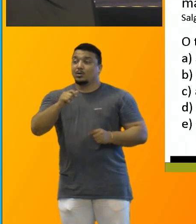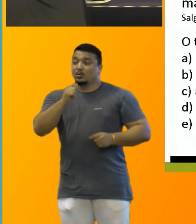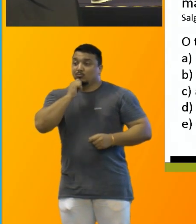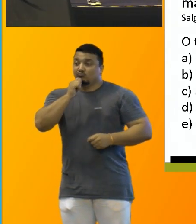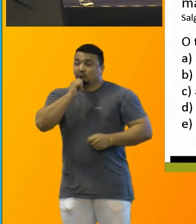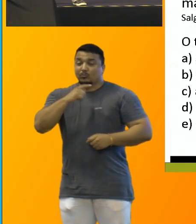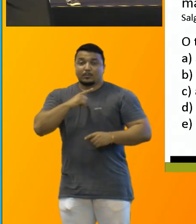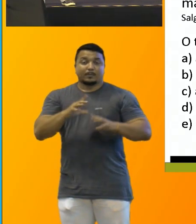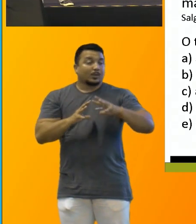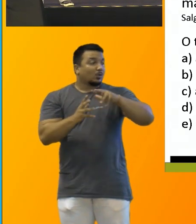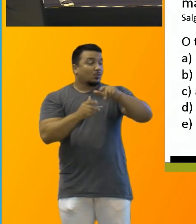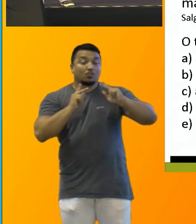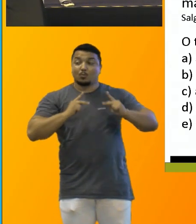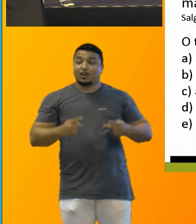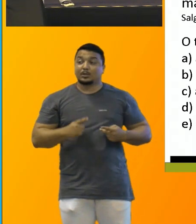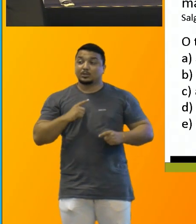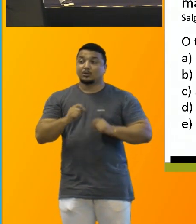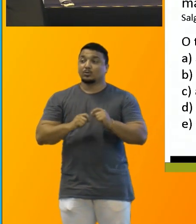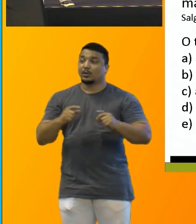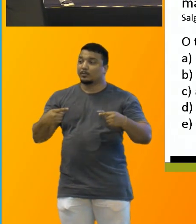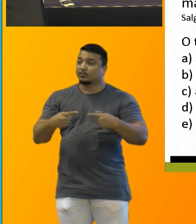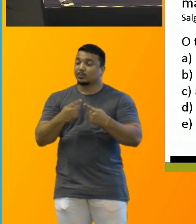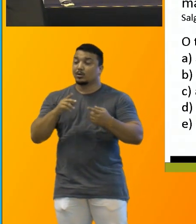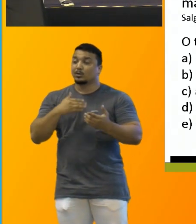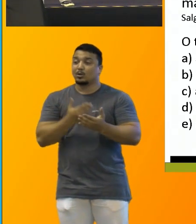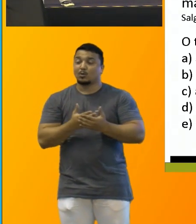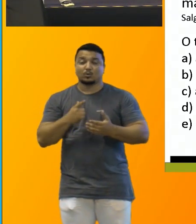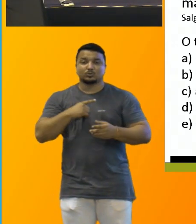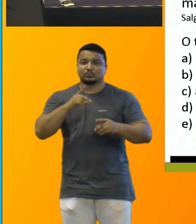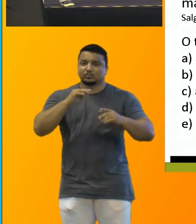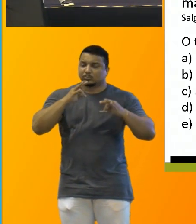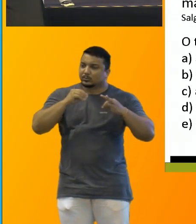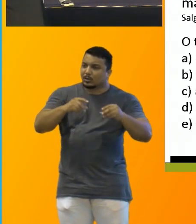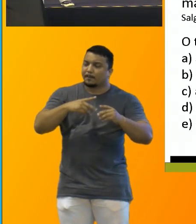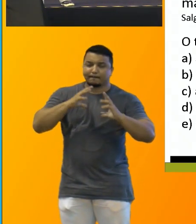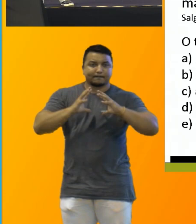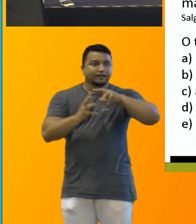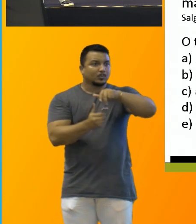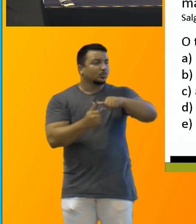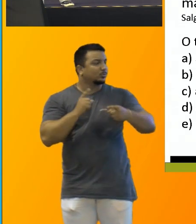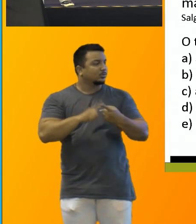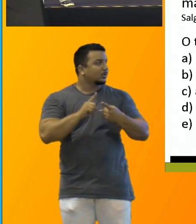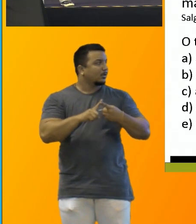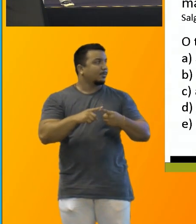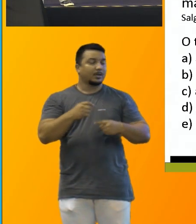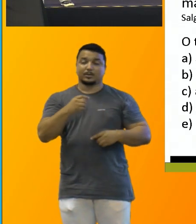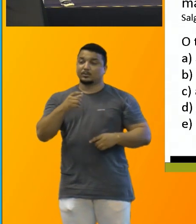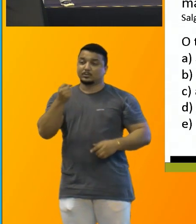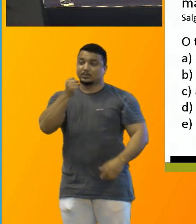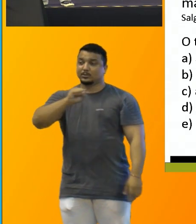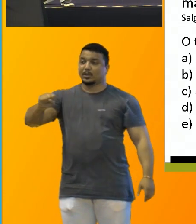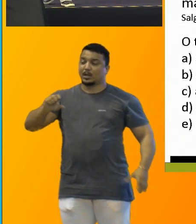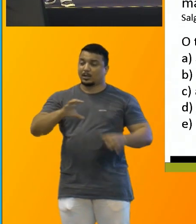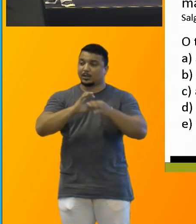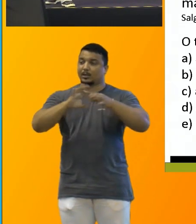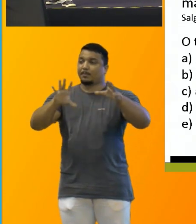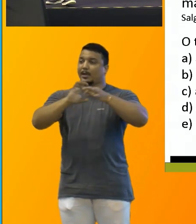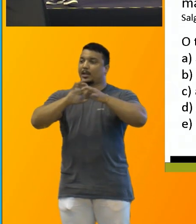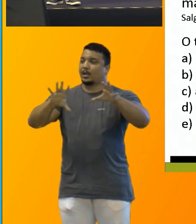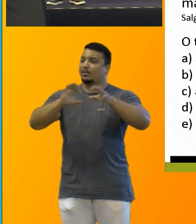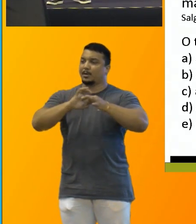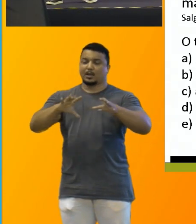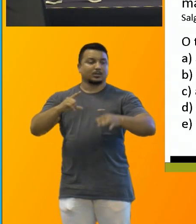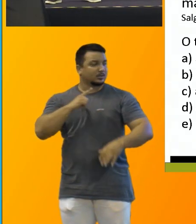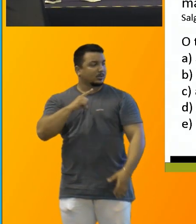da humanidade, senão aquele que atroou todos os recantos do mundo e do século. Liberdade,